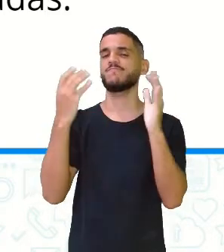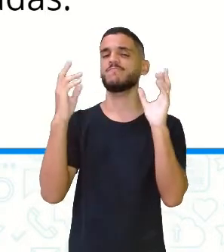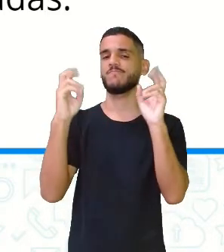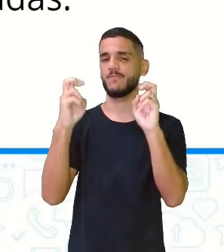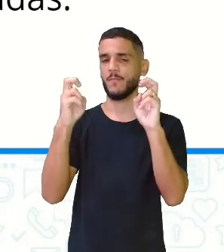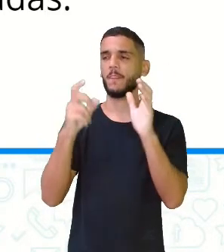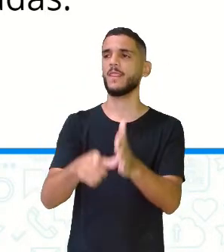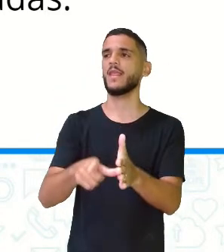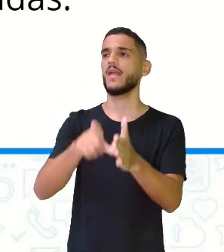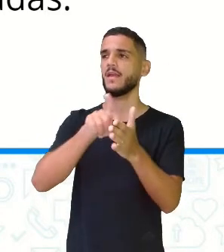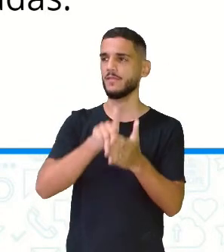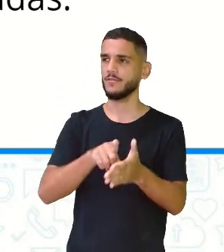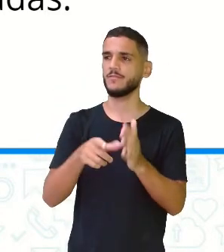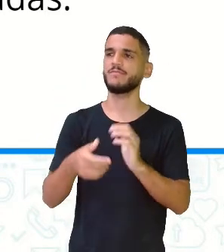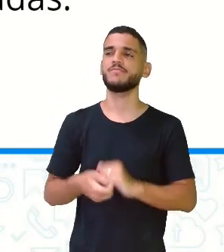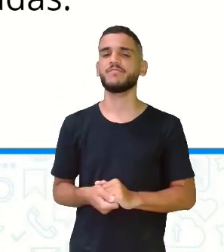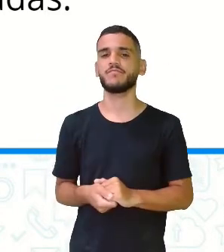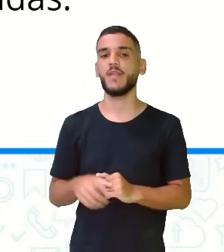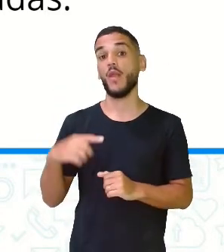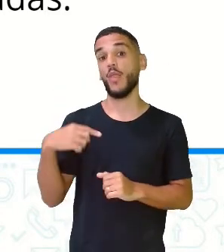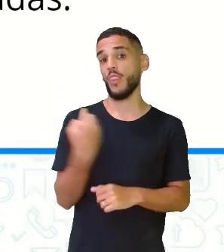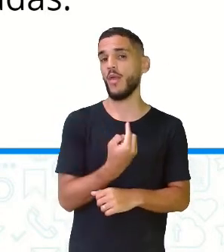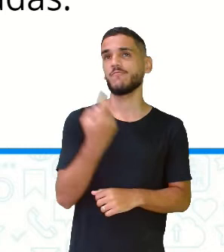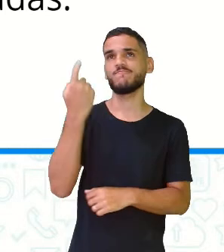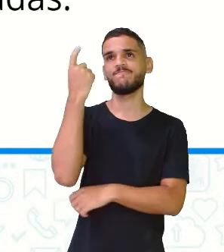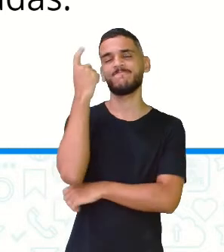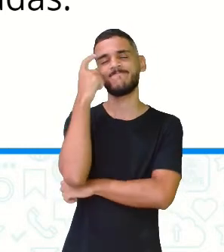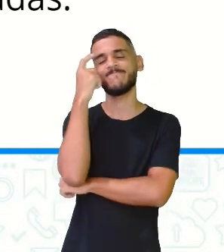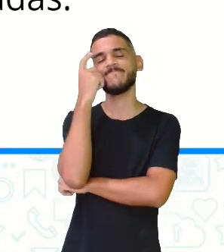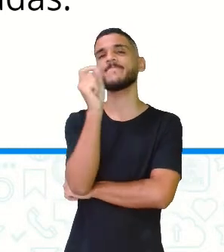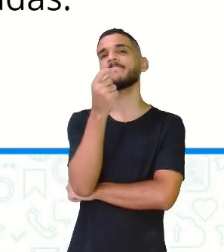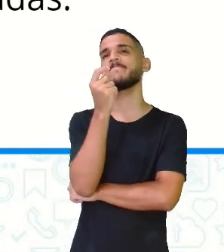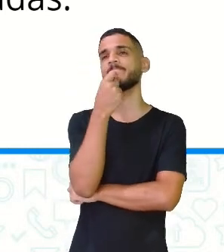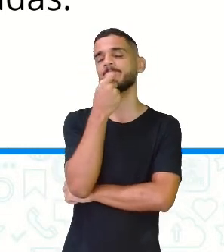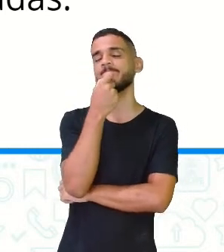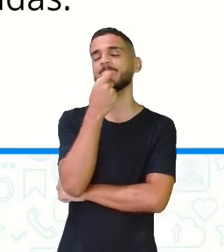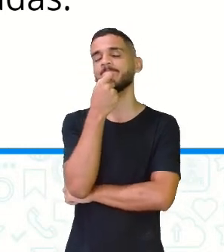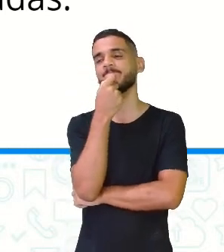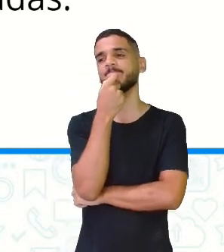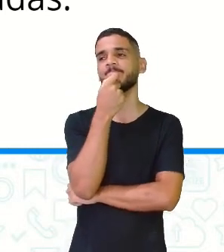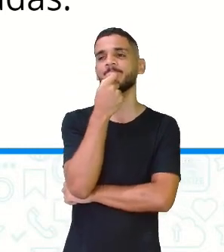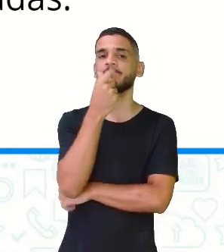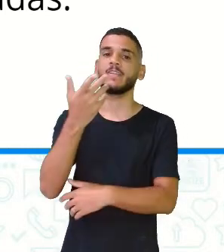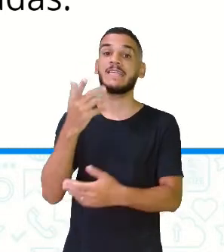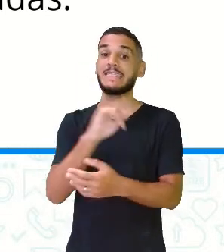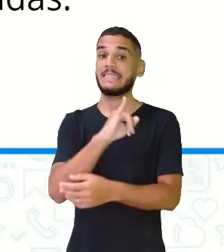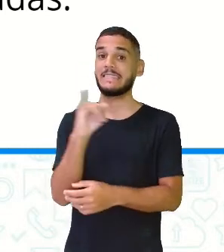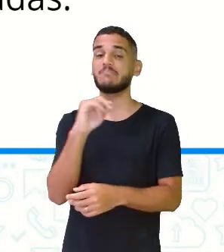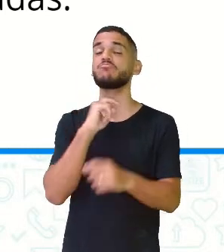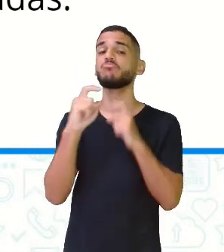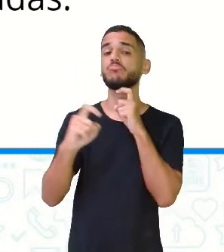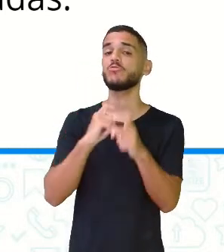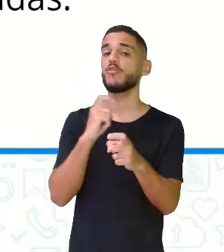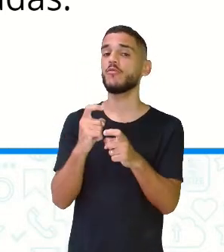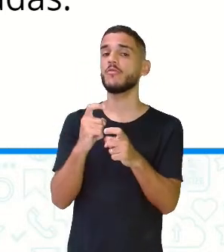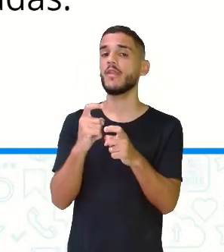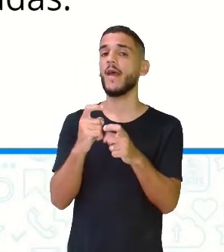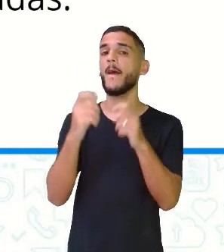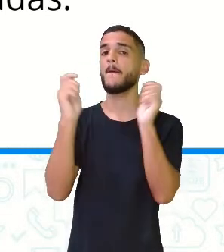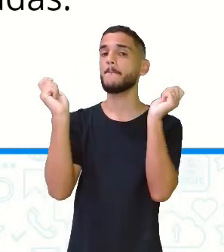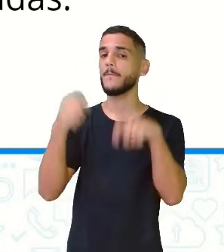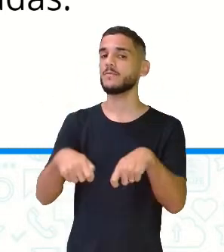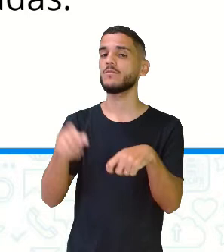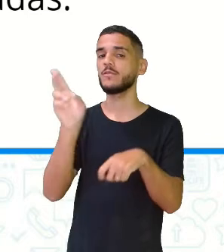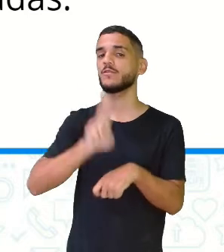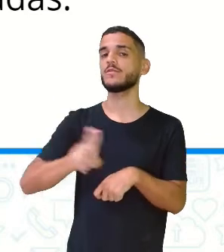trabalhando, porque a gente vai pensar que quando eu tenho dúvidas, eu posso usar o dicionário.